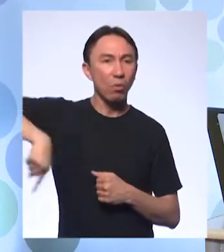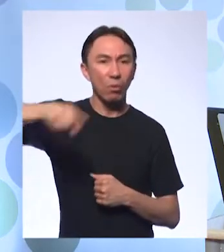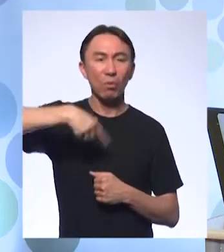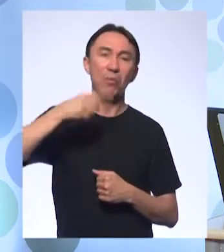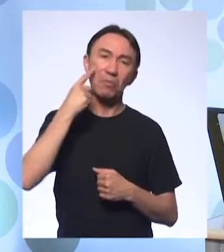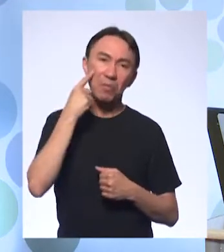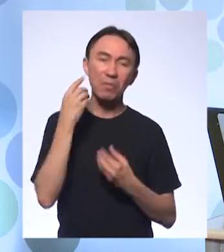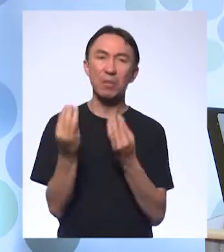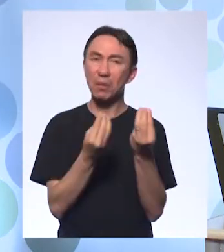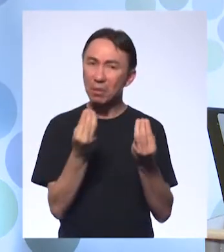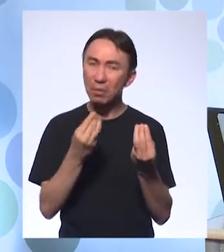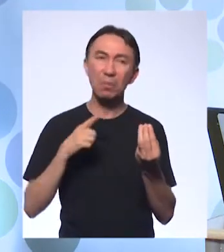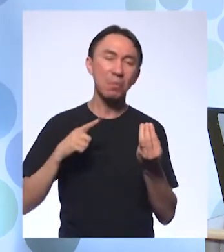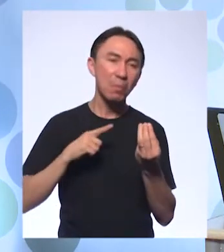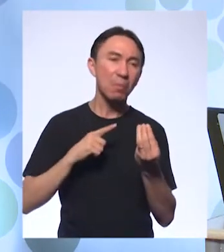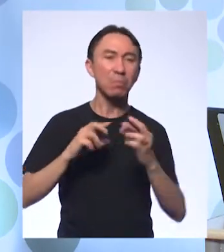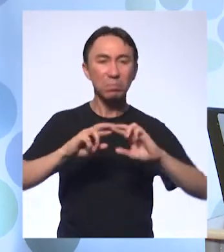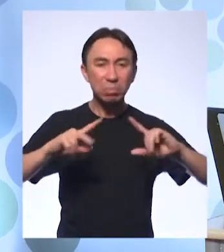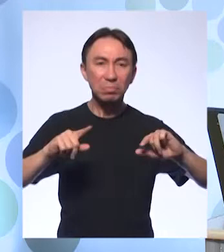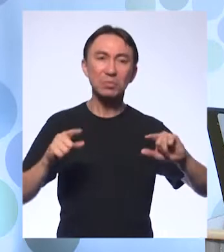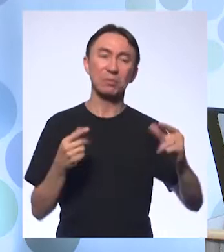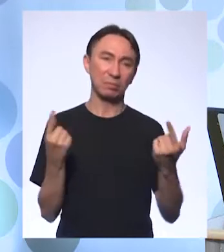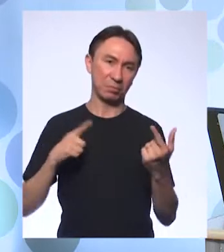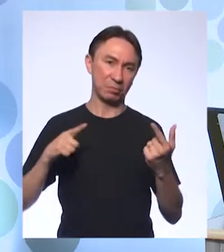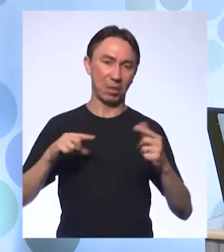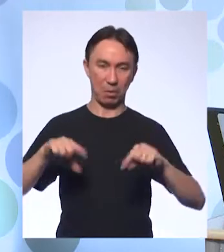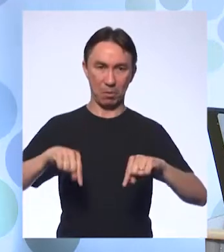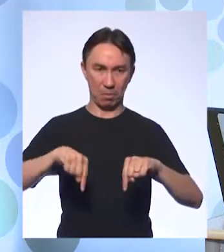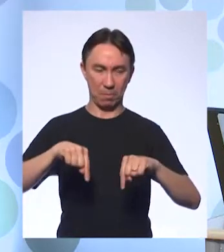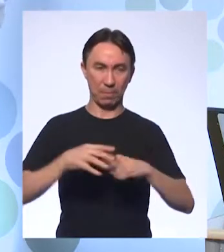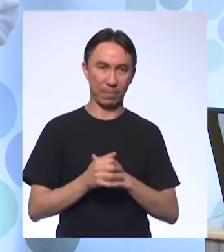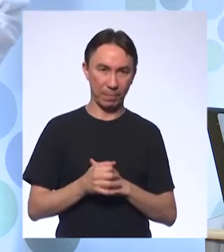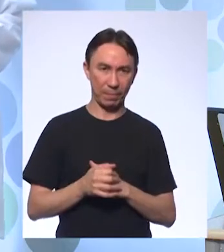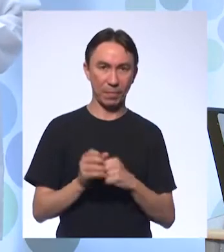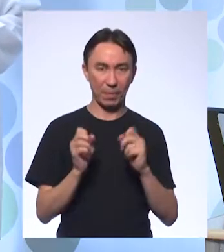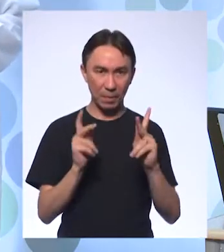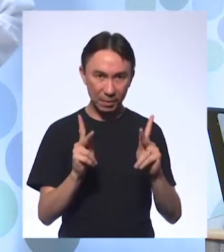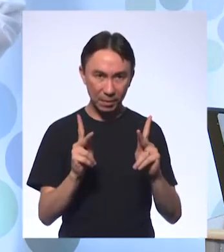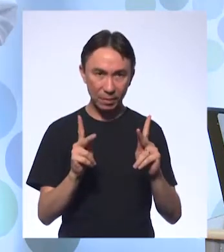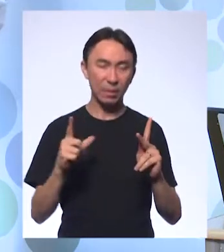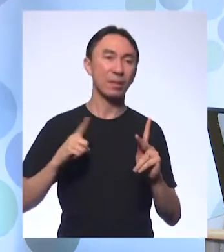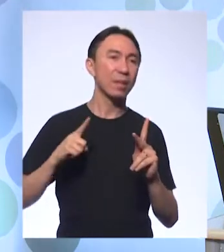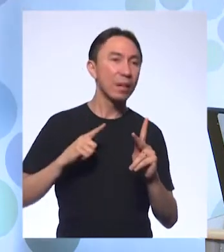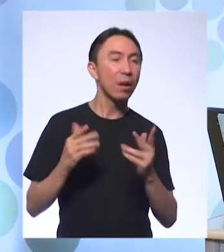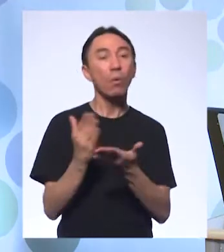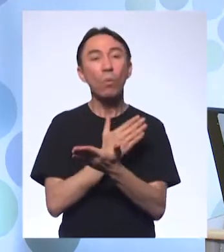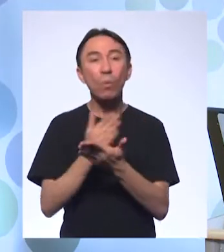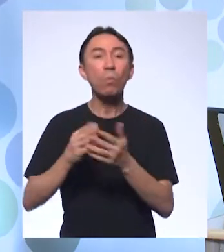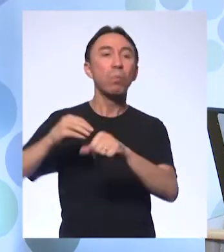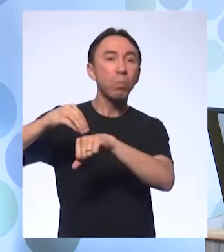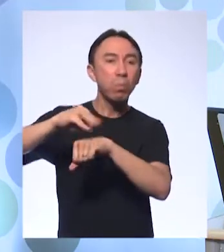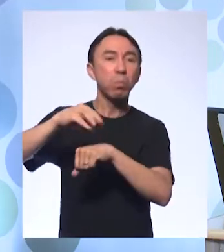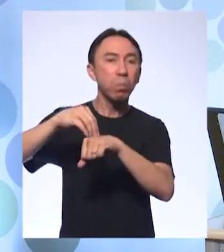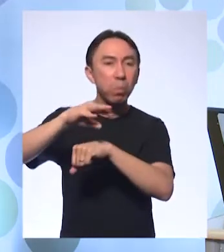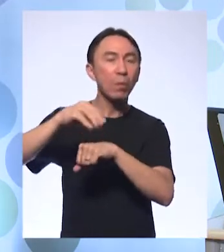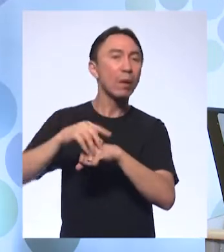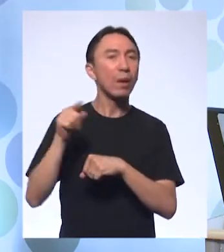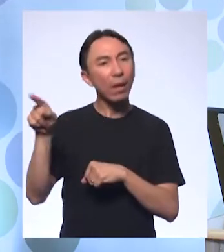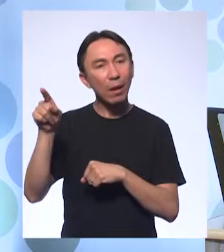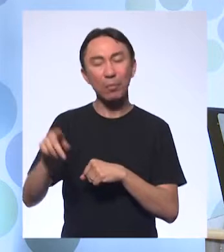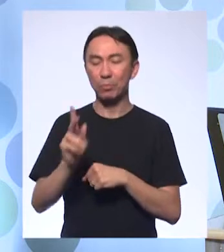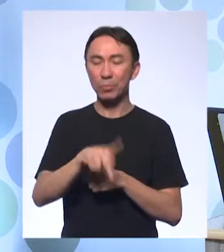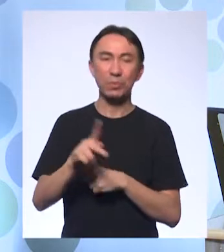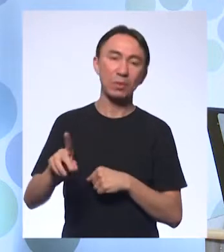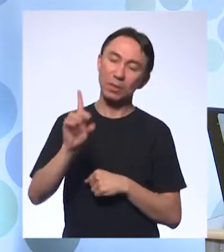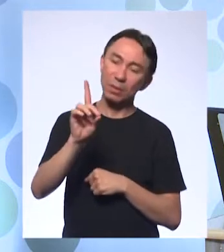menos o roteiro que está aqui, tá bom? Muito bem. Então, para começar, tem umas orientações aí que a professora Dani sempre gostava de dar, né? Que